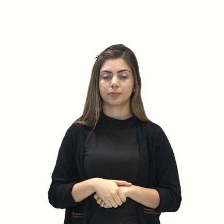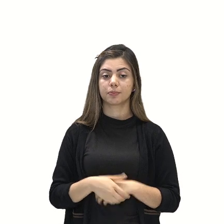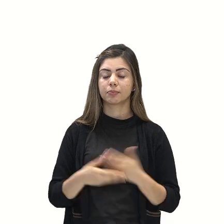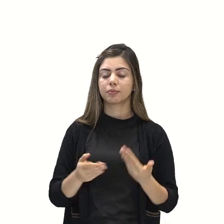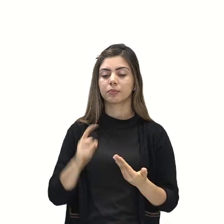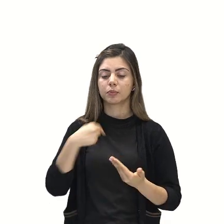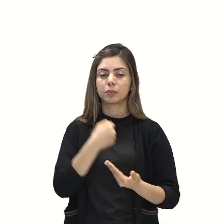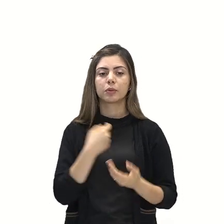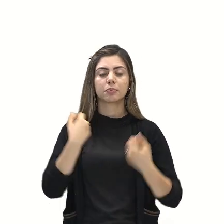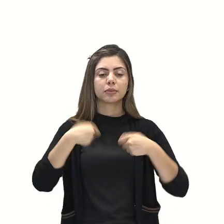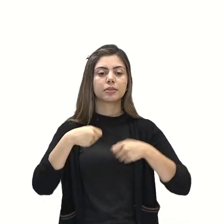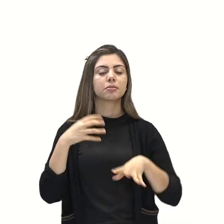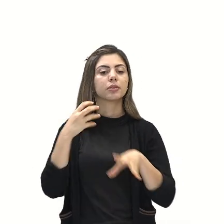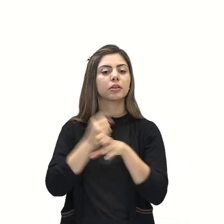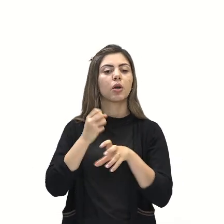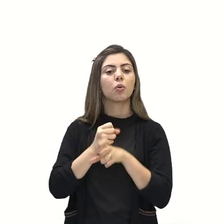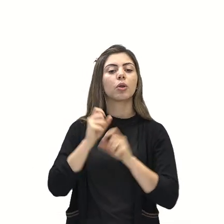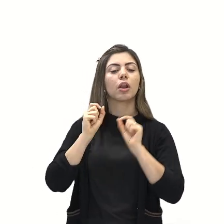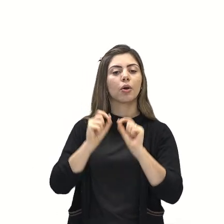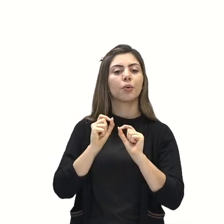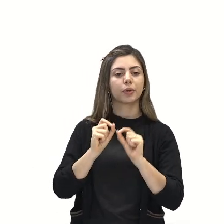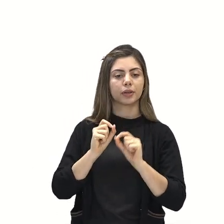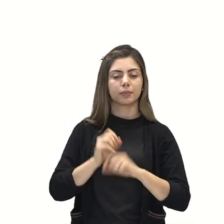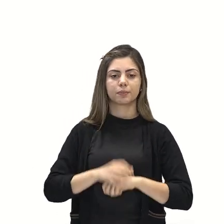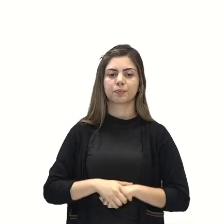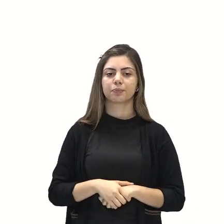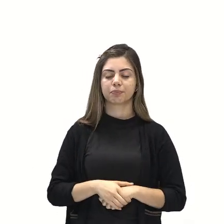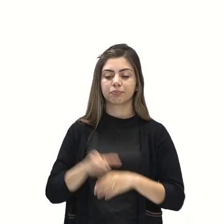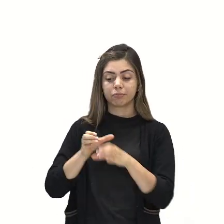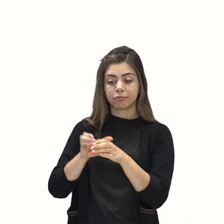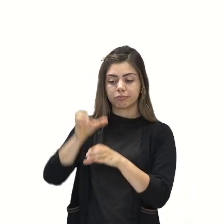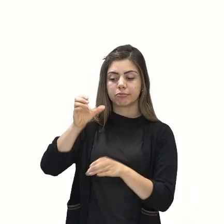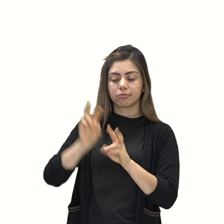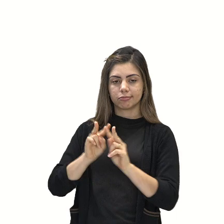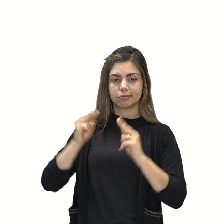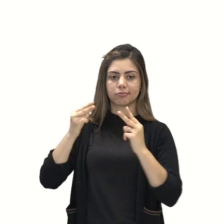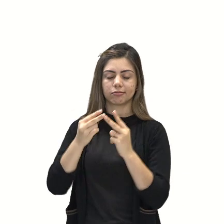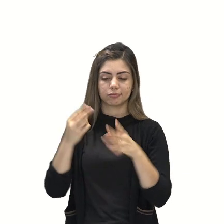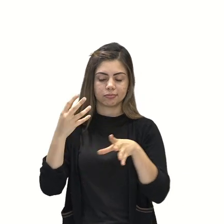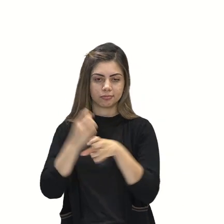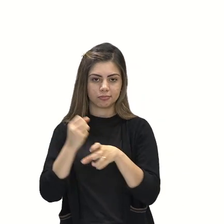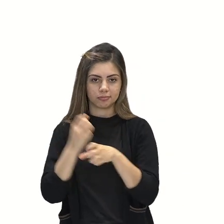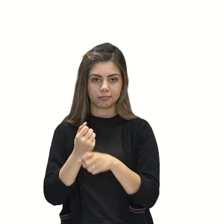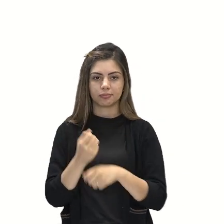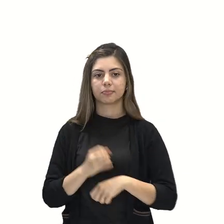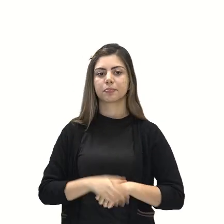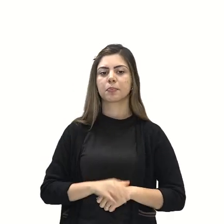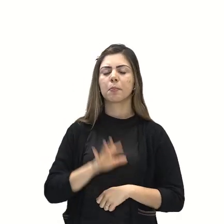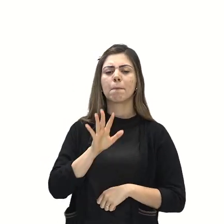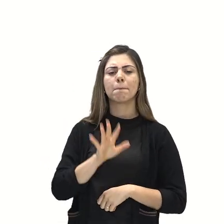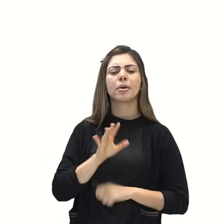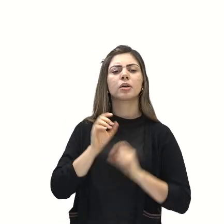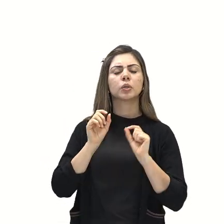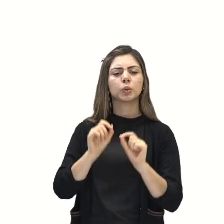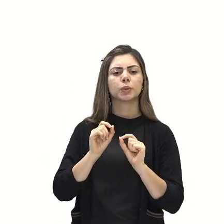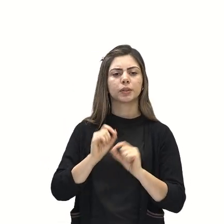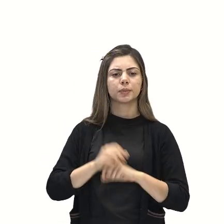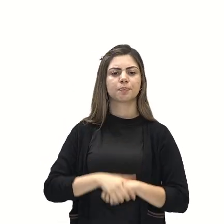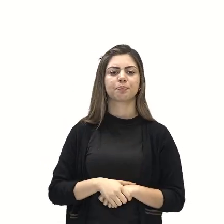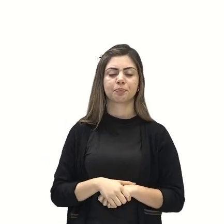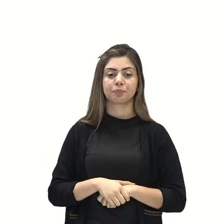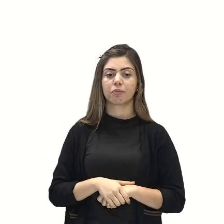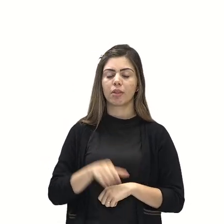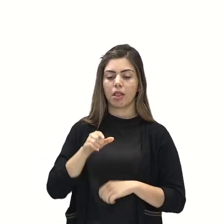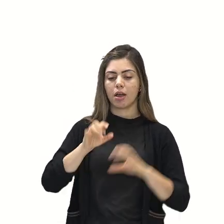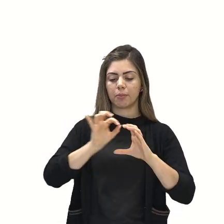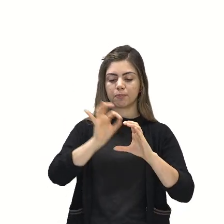Queremos calcular o volume, certo, de um cilindro, ó, onde o